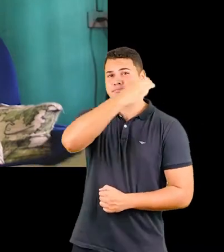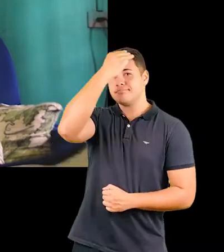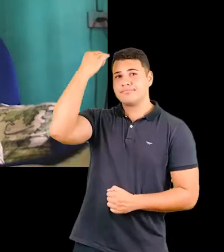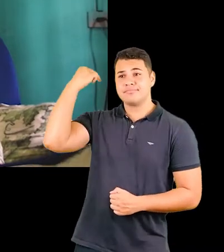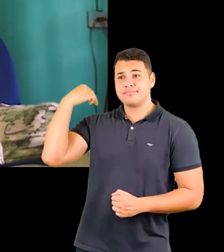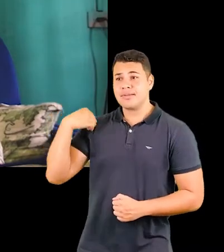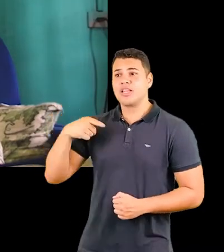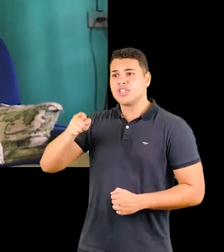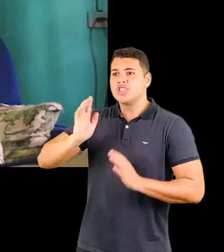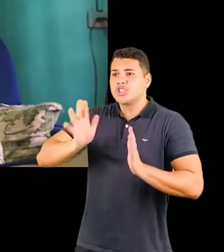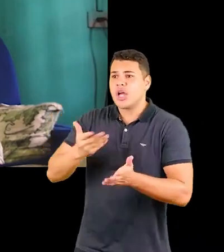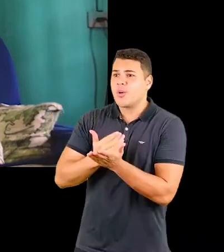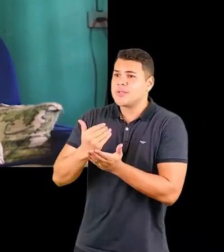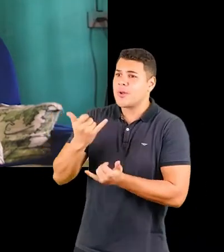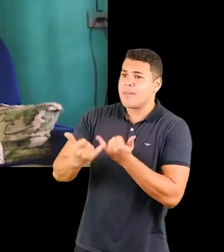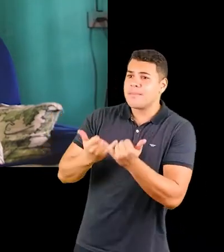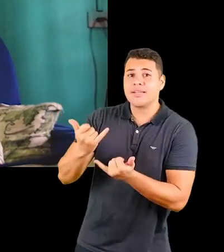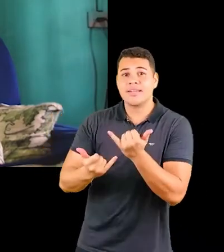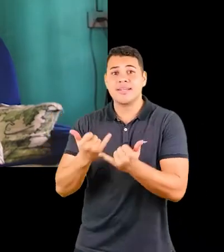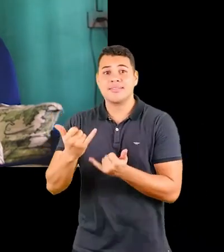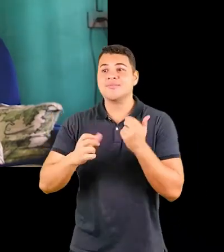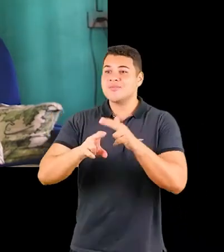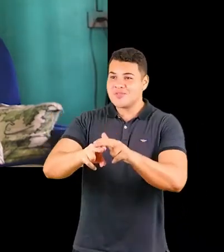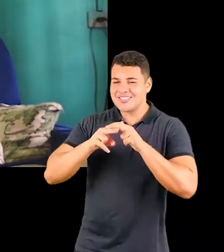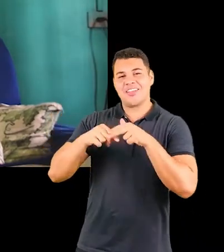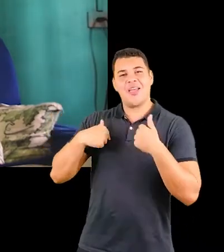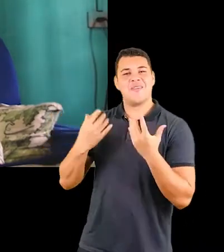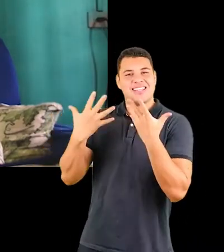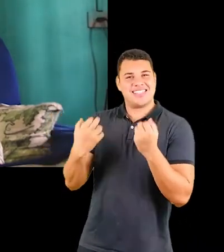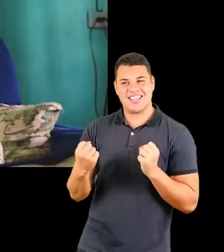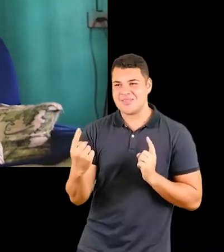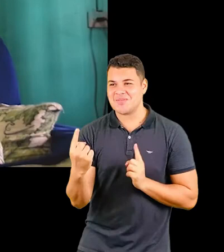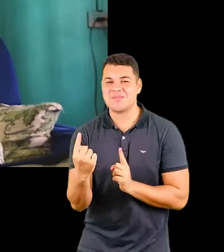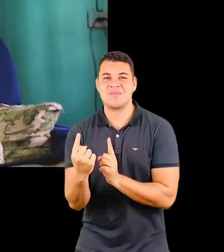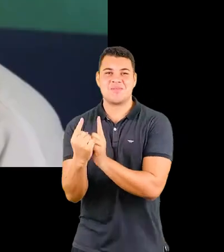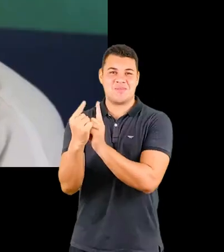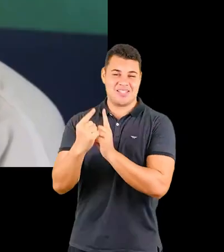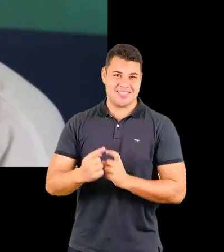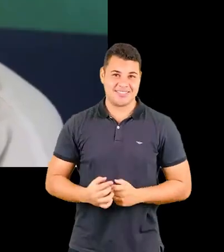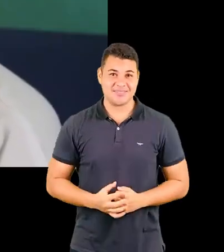lugar. Proteja essa brincadeira em qualquer parte que chegar.